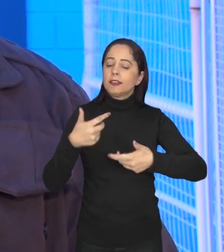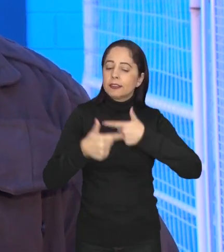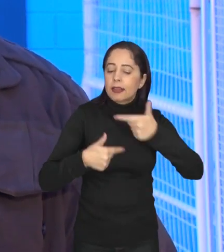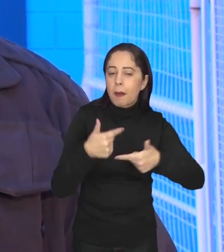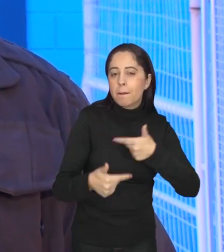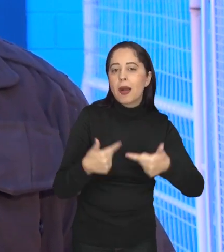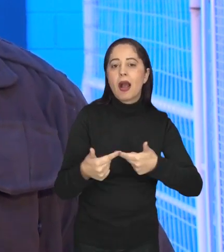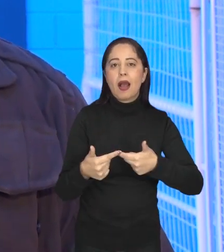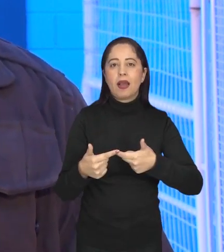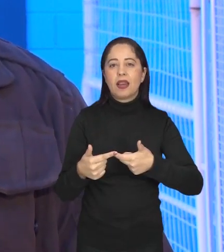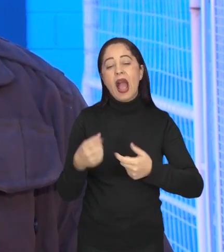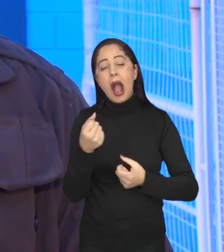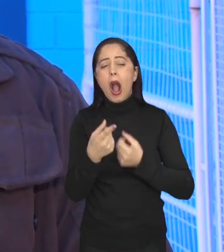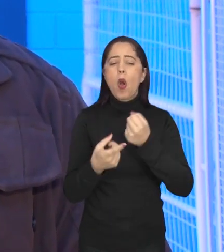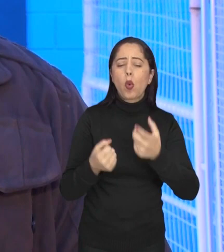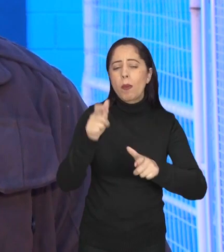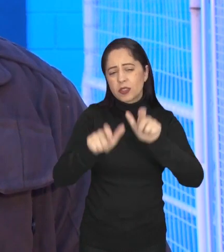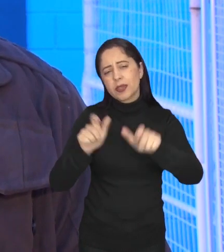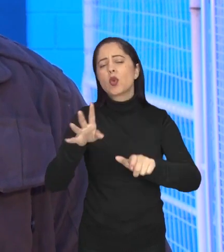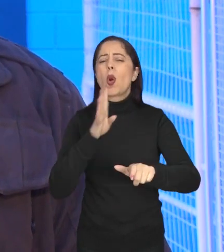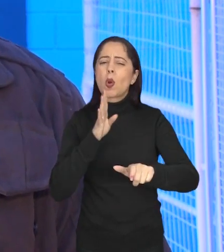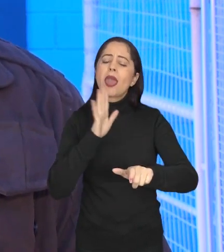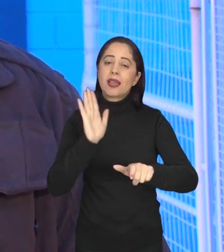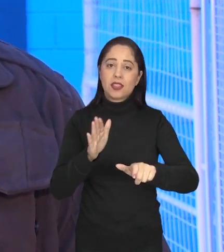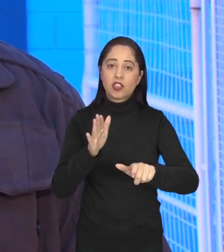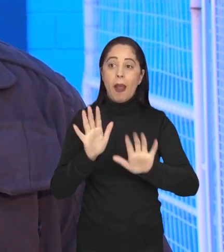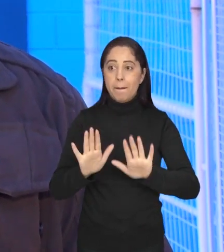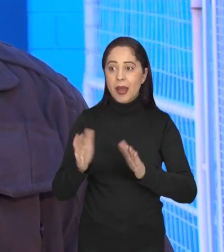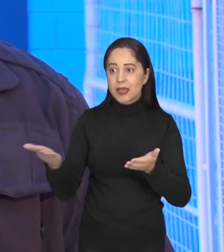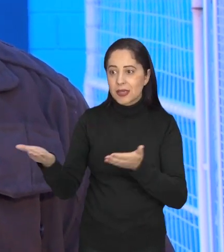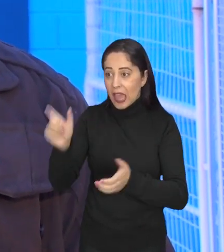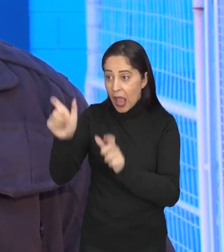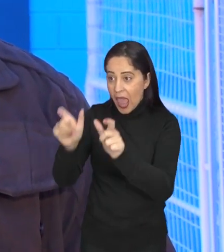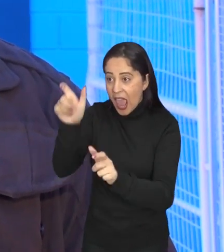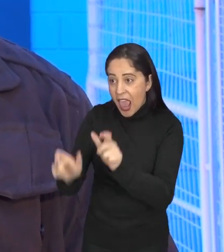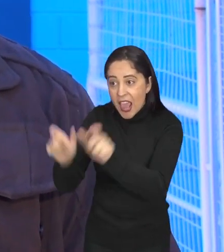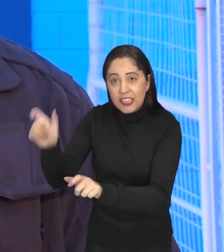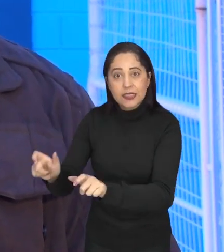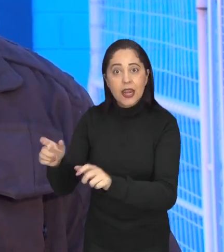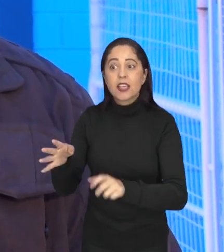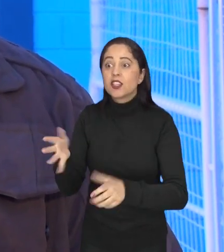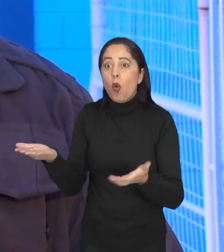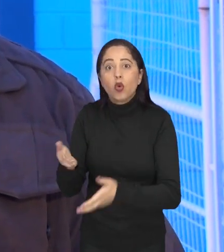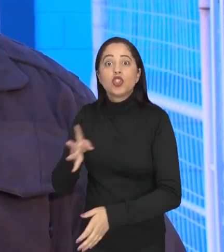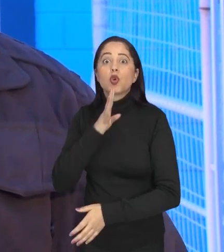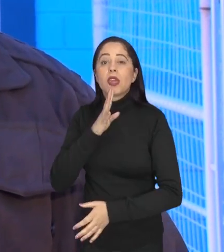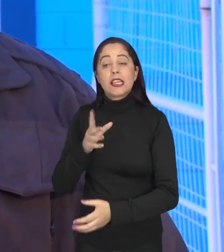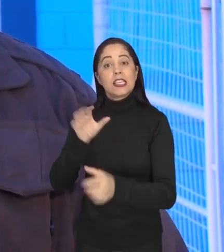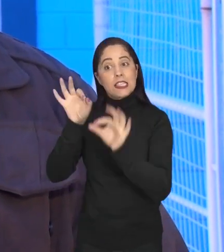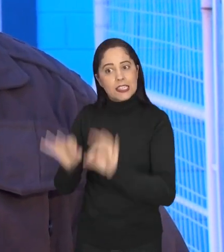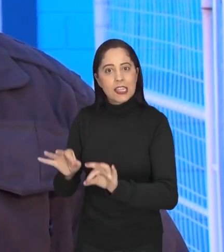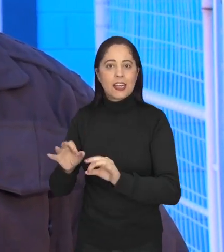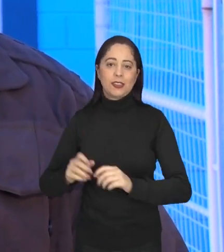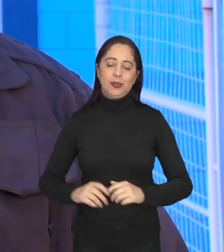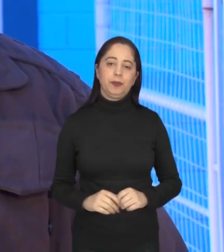funcionamento. Alguns já conhecem, outros ainda não tiveram a oportunidade e vão passar a conhecer hoje para ver um pouquinho da nossa